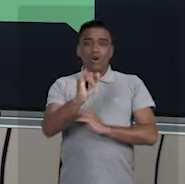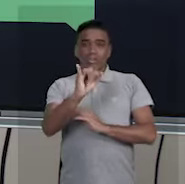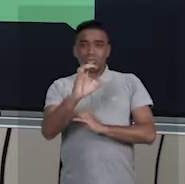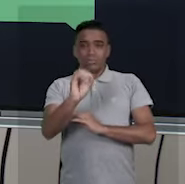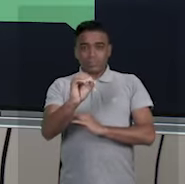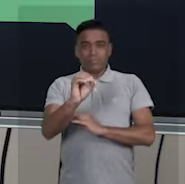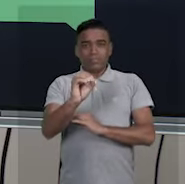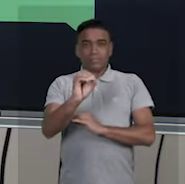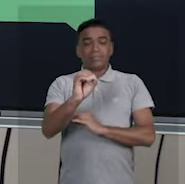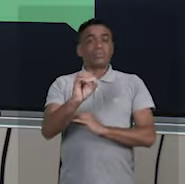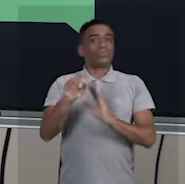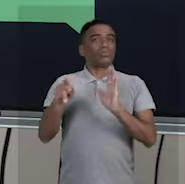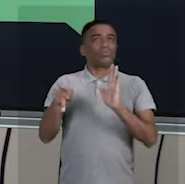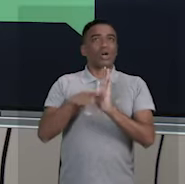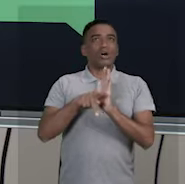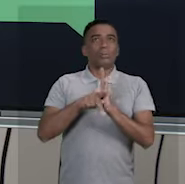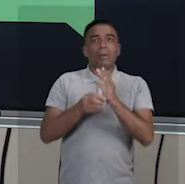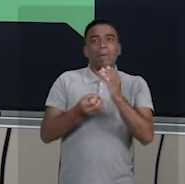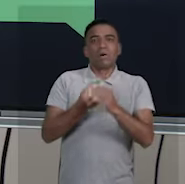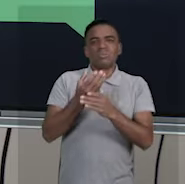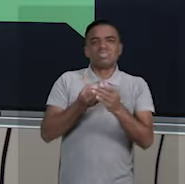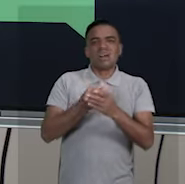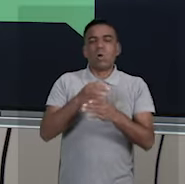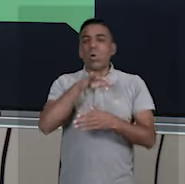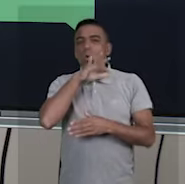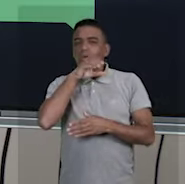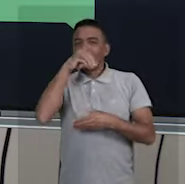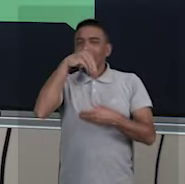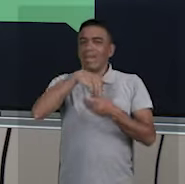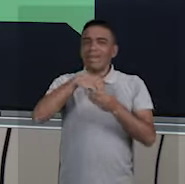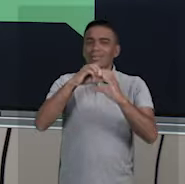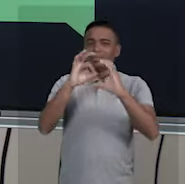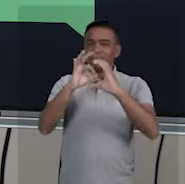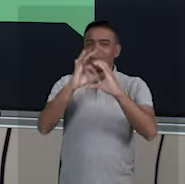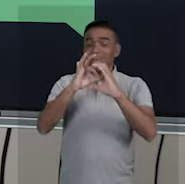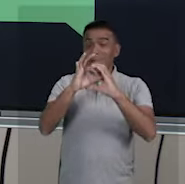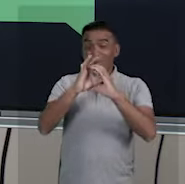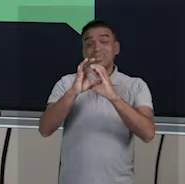acontece? Essas impurezas que são produzidas por elas têm que ser eliminadas.